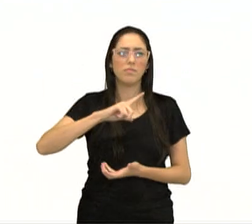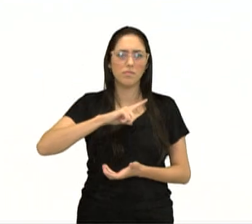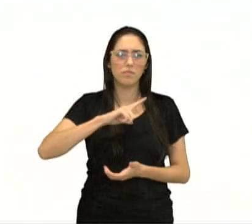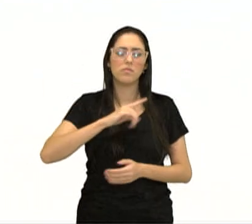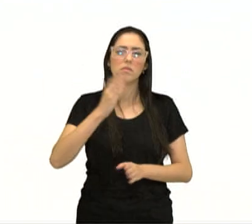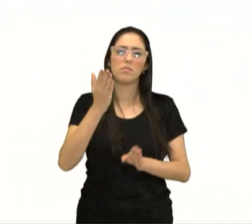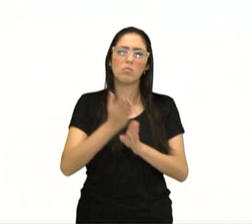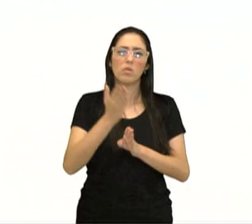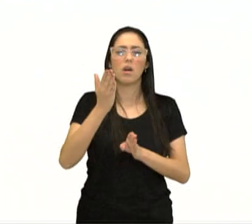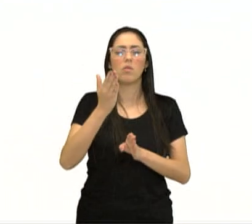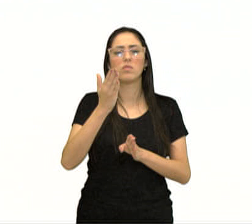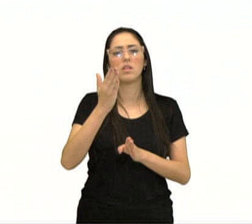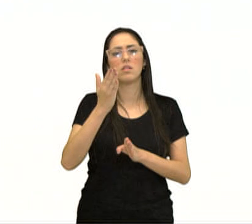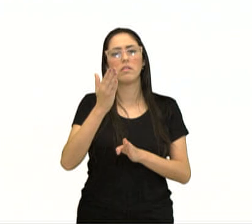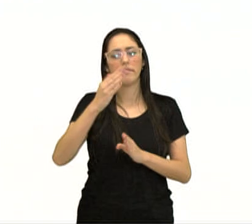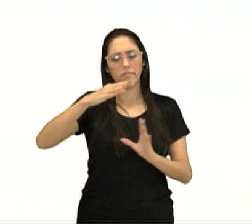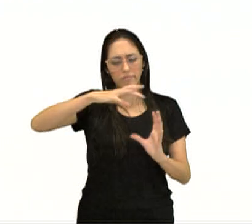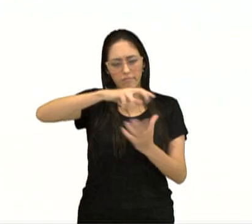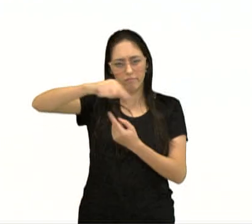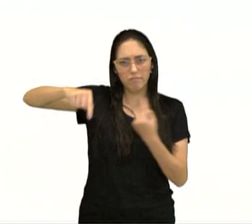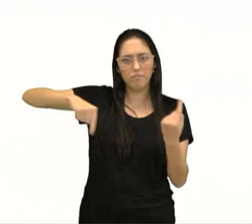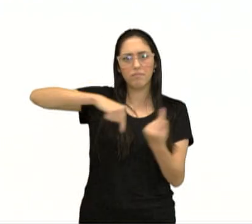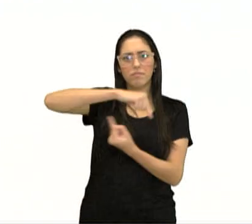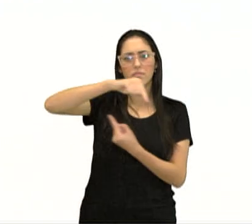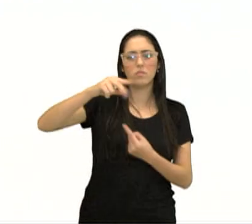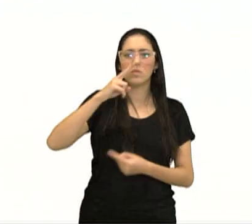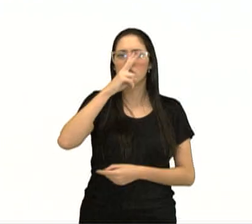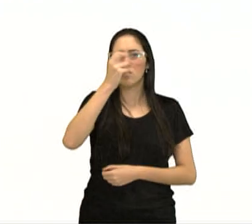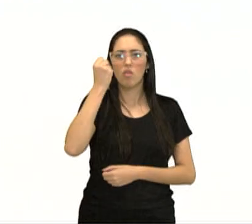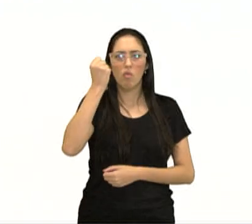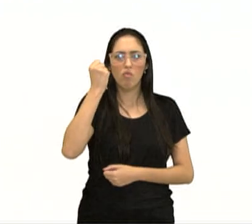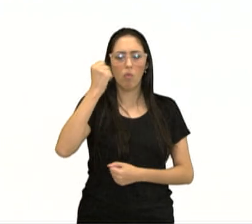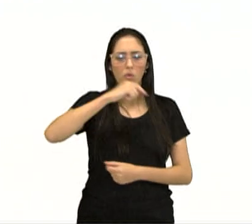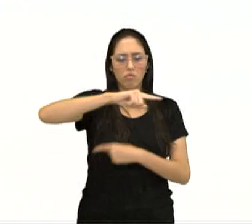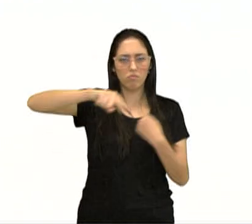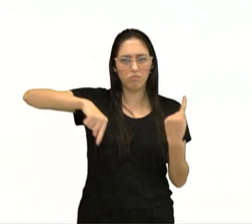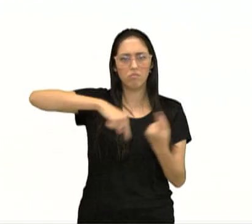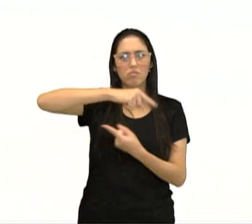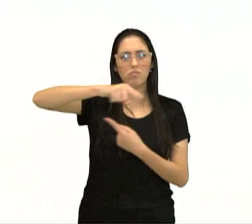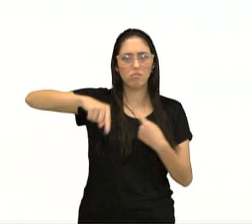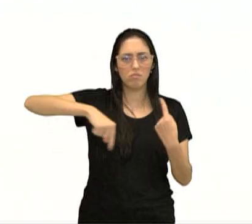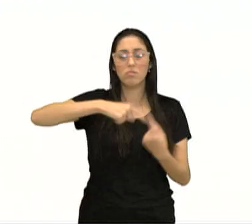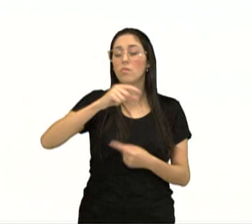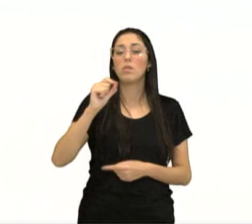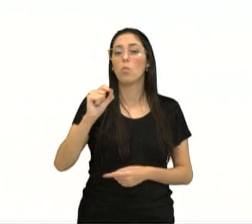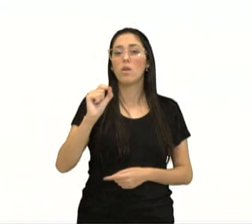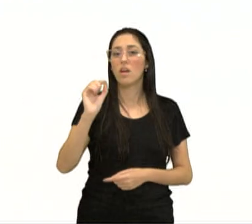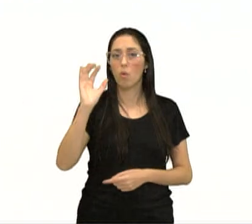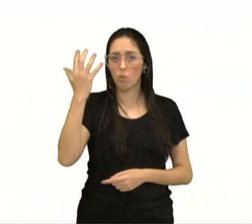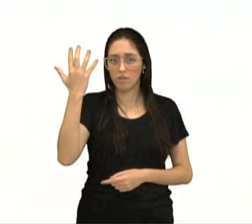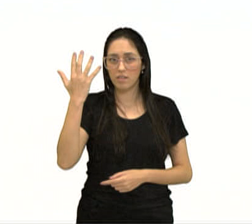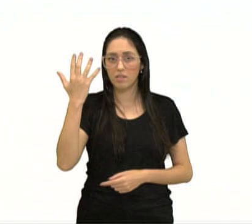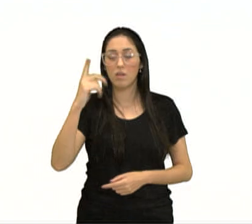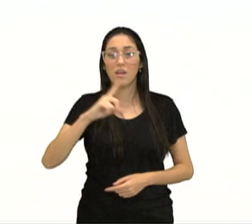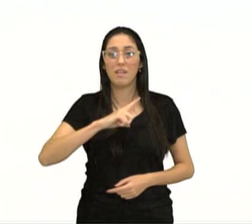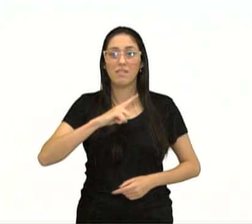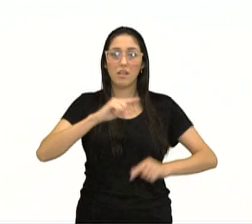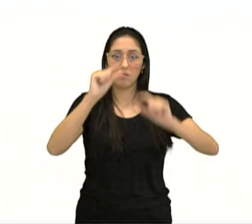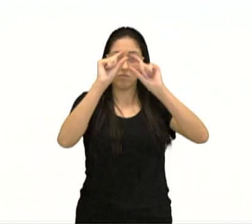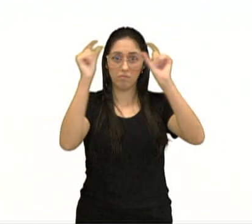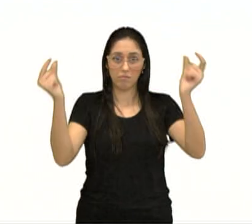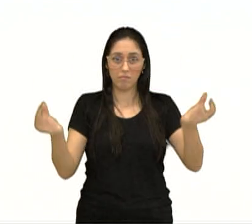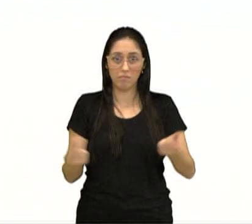de rotação, de translação e das dinâmicas atmosféricas, o que que aconteceu? Esse buraco, essas